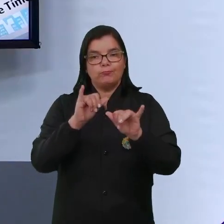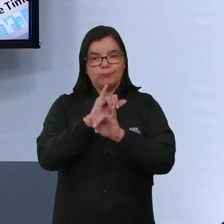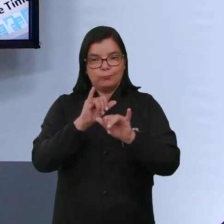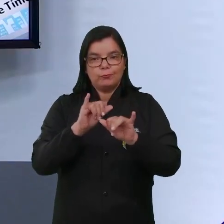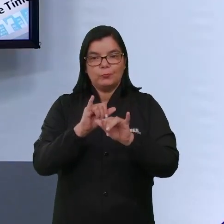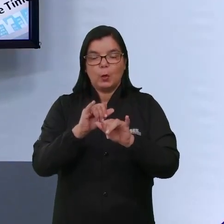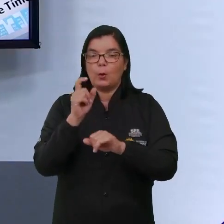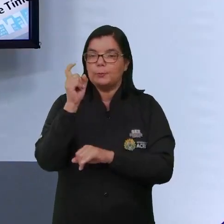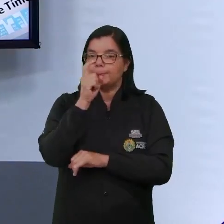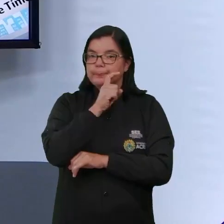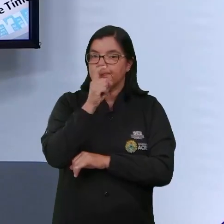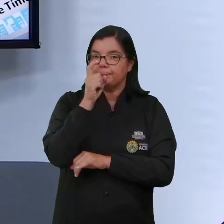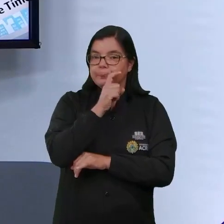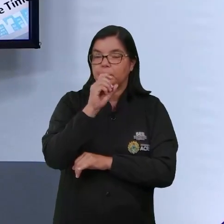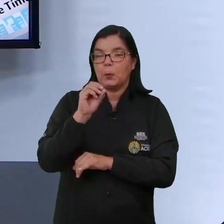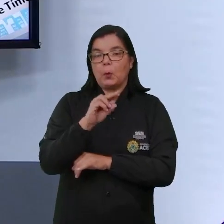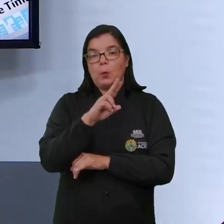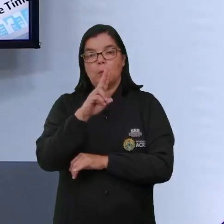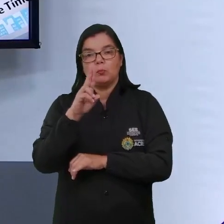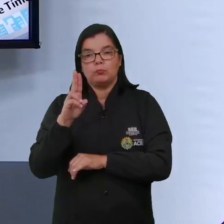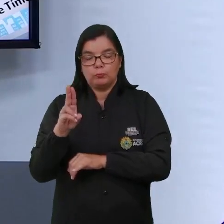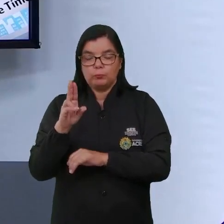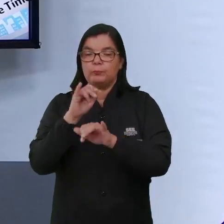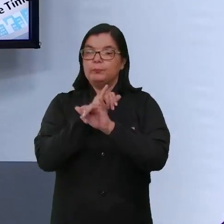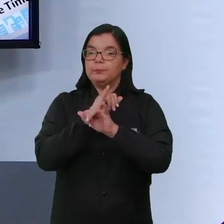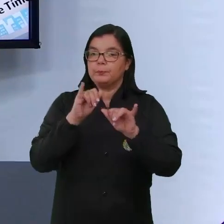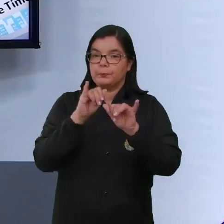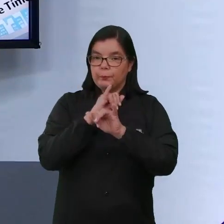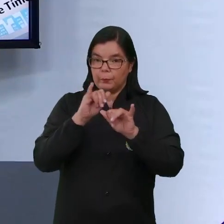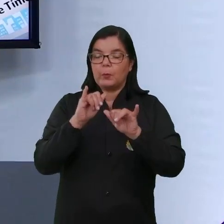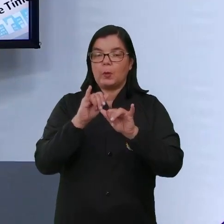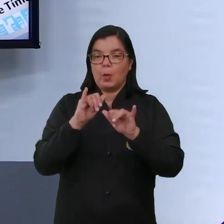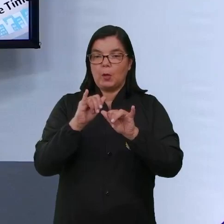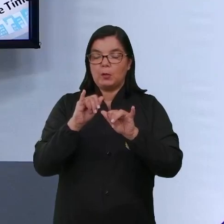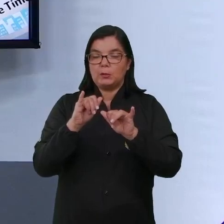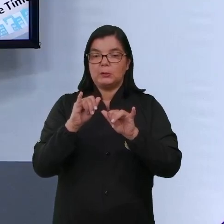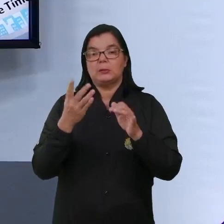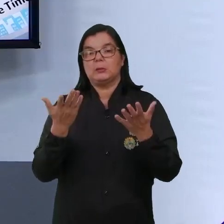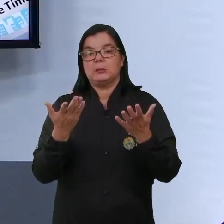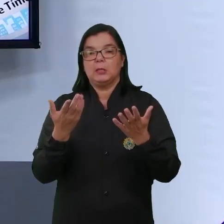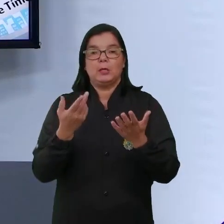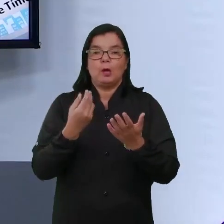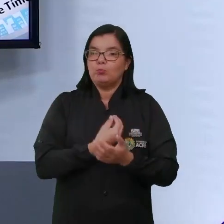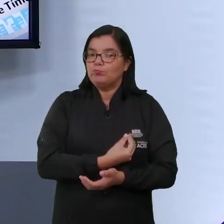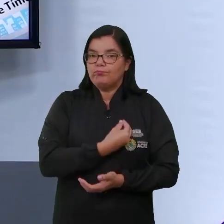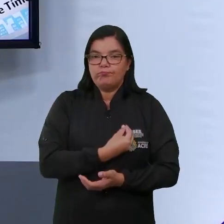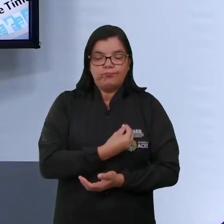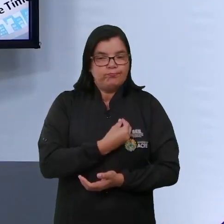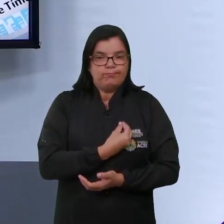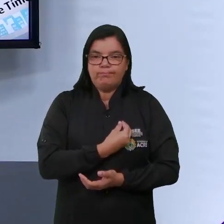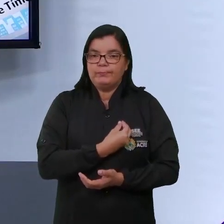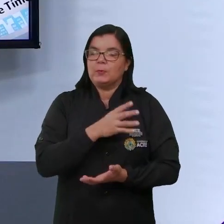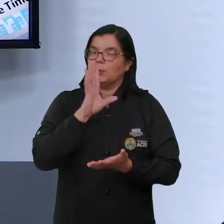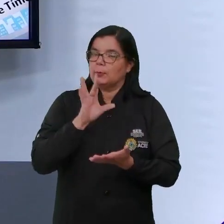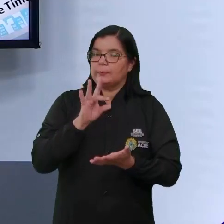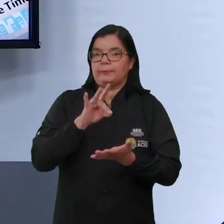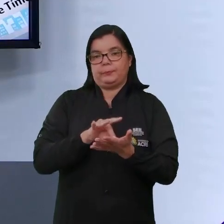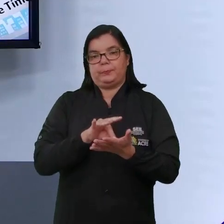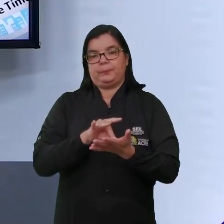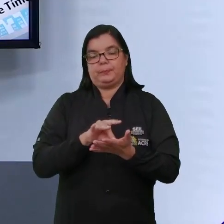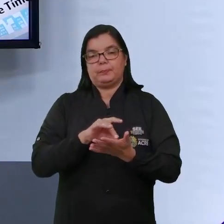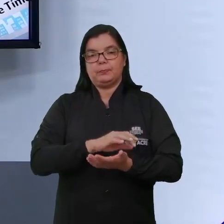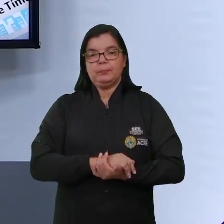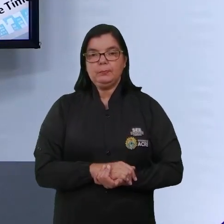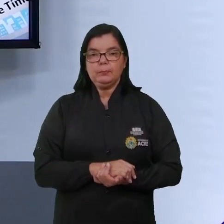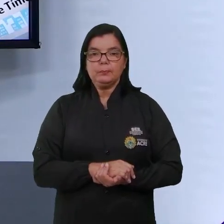informações mentirosas ou até mesmo informações superficiais que não correspondem à verdadeira realidade